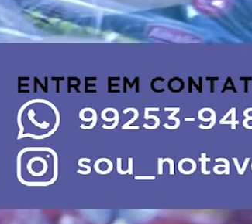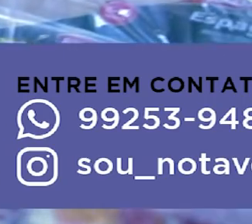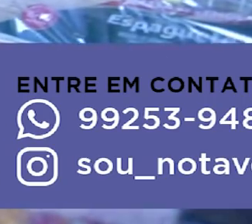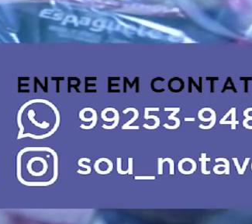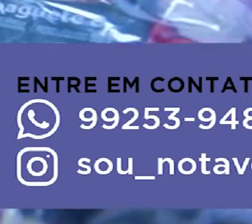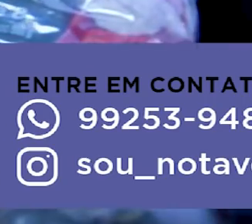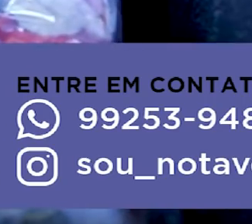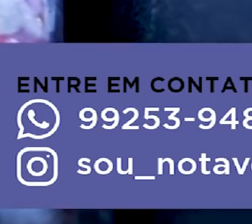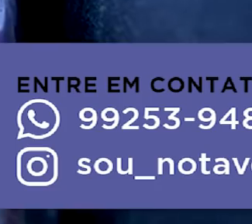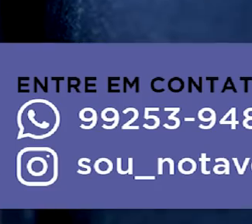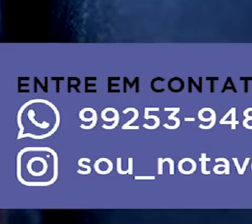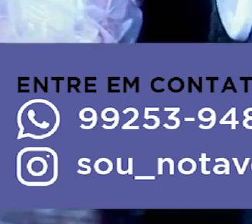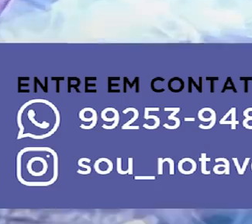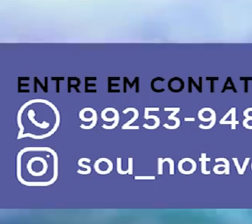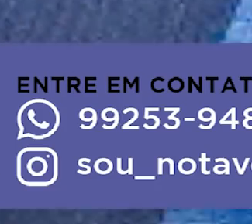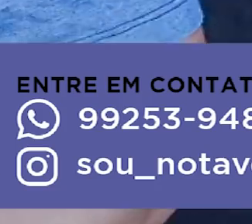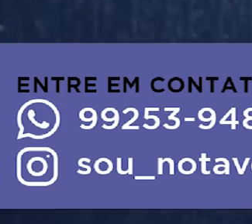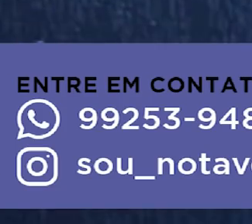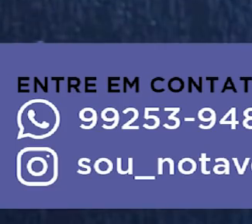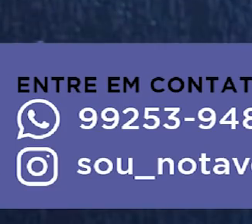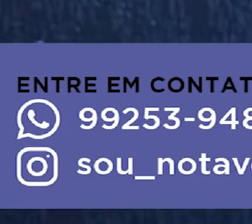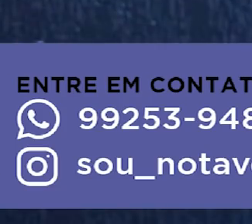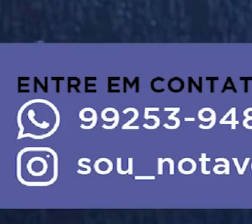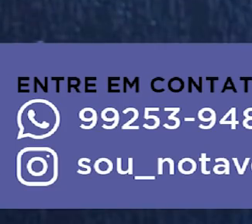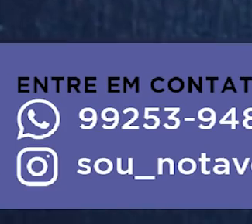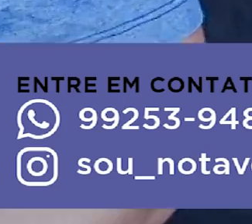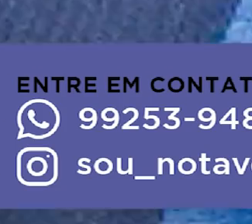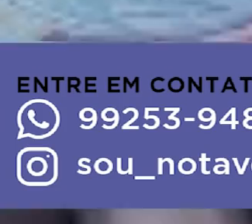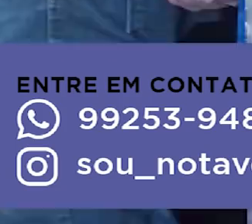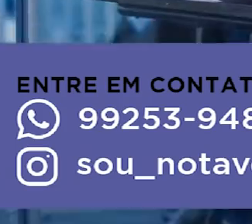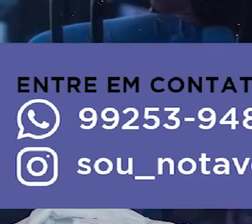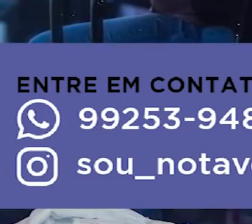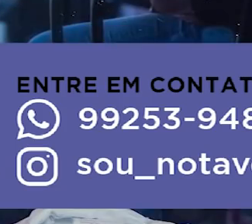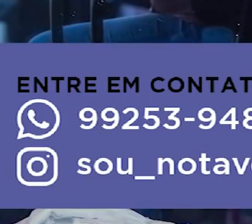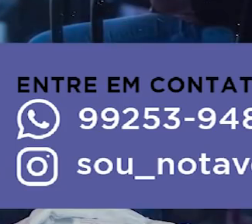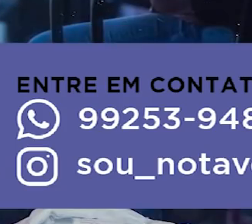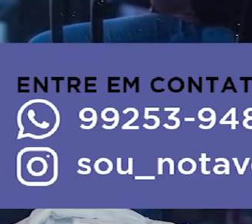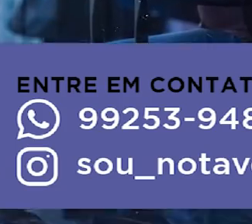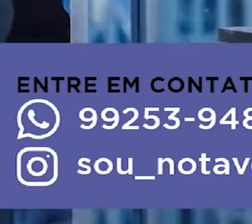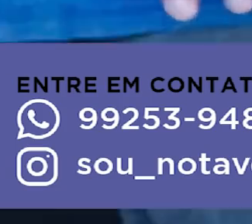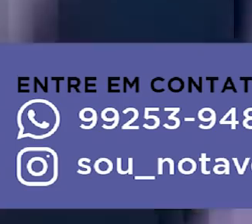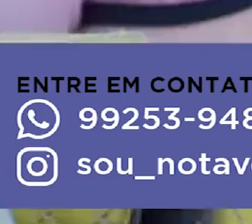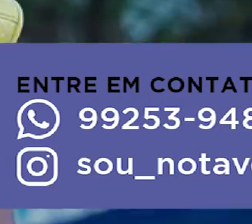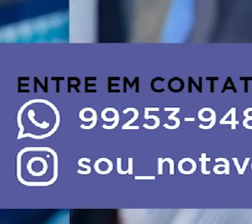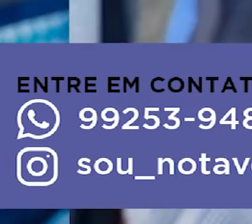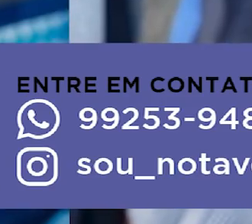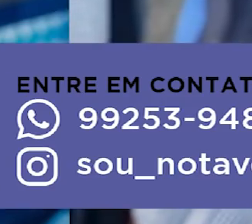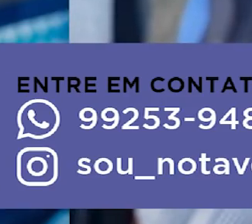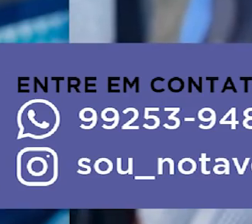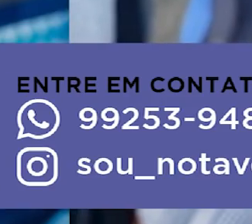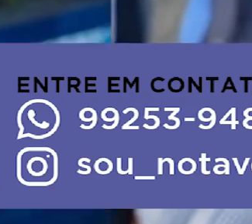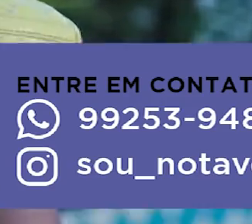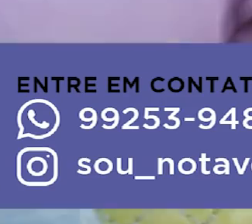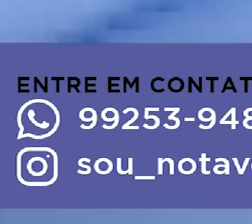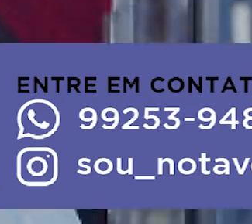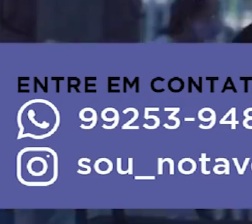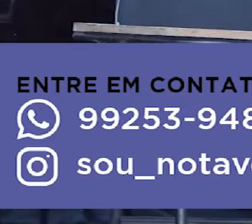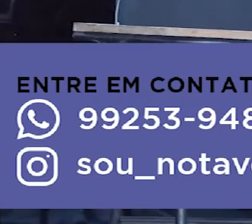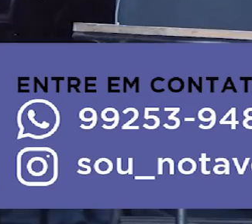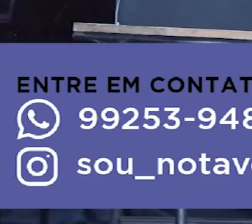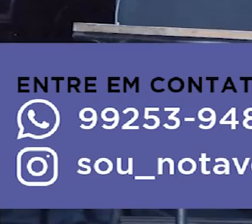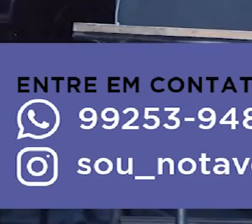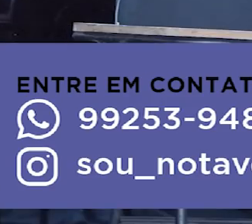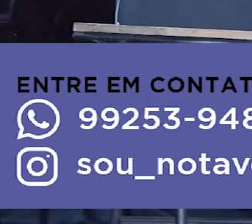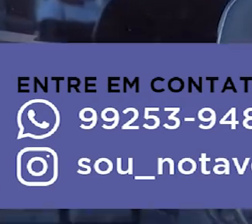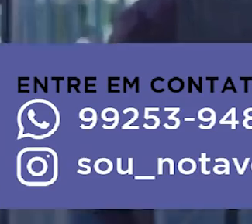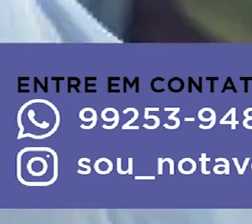calçados muitas coisas que as pessoas sem precisar de nesse tempo e eu louvo a deus porque você tem que descer a gente esse instrumento do coração